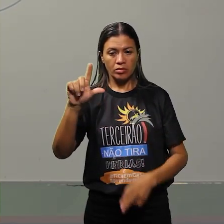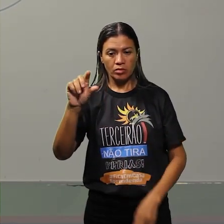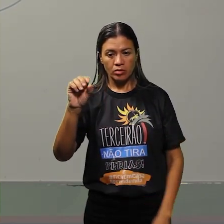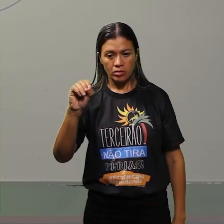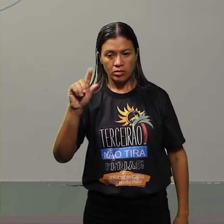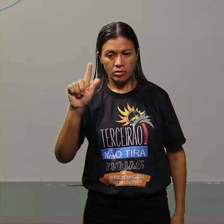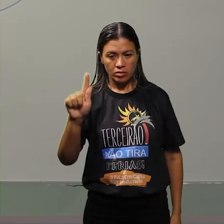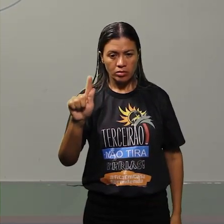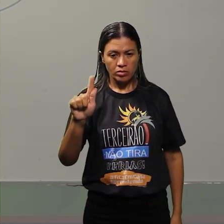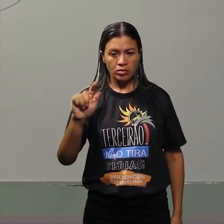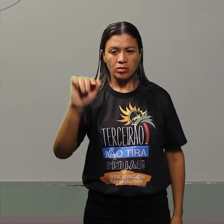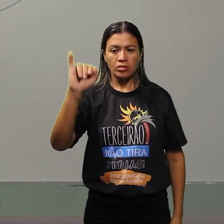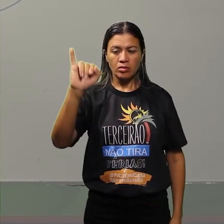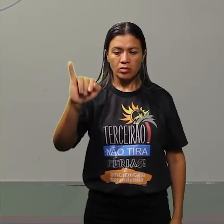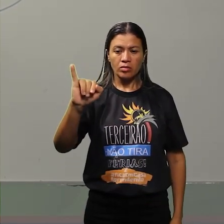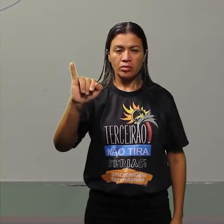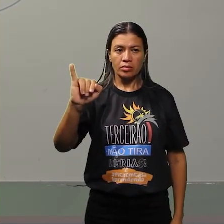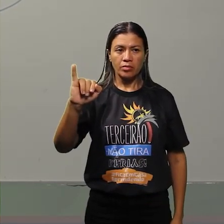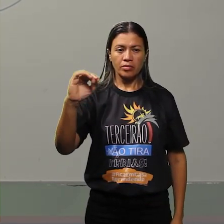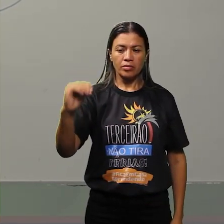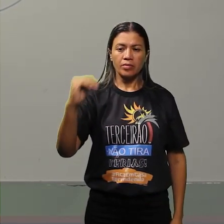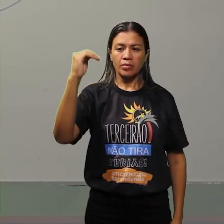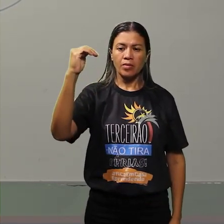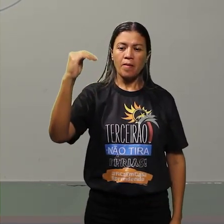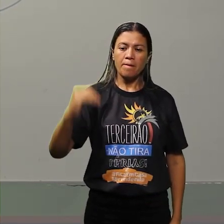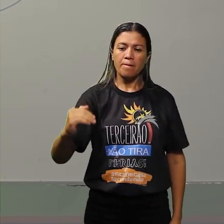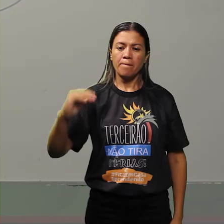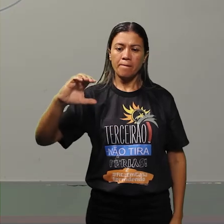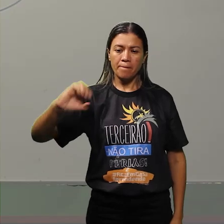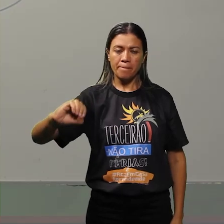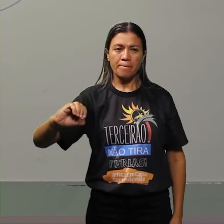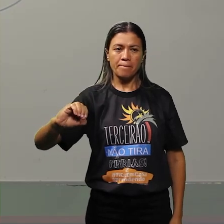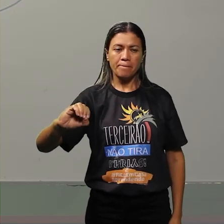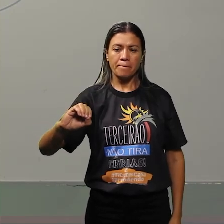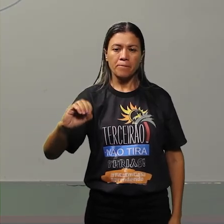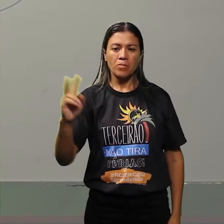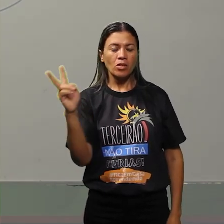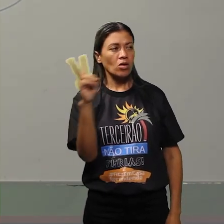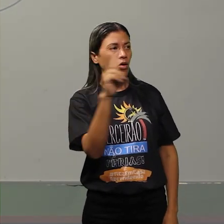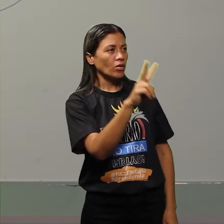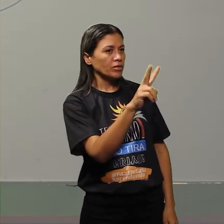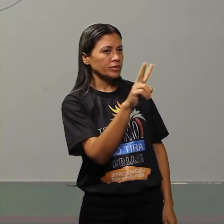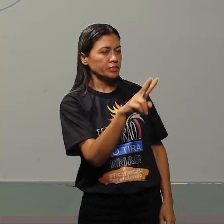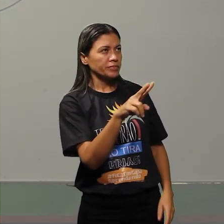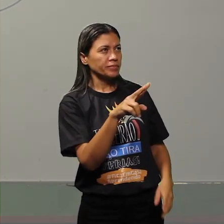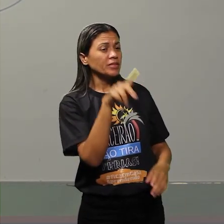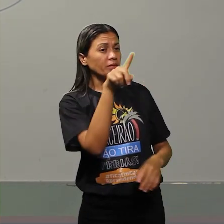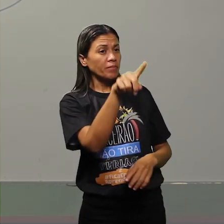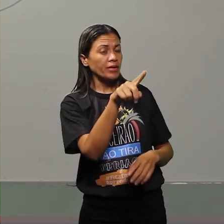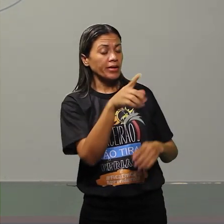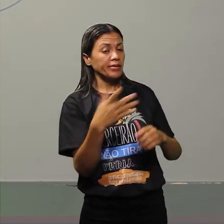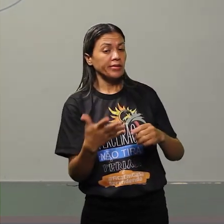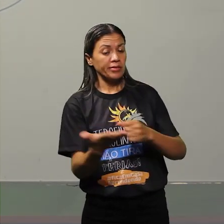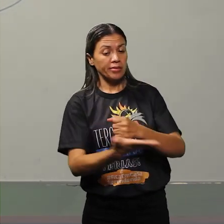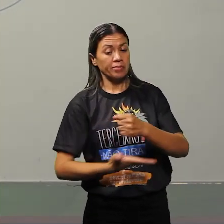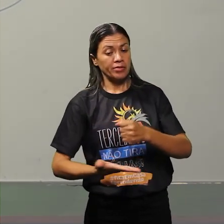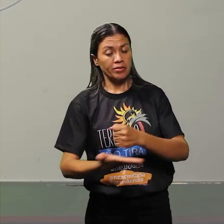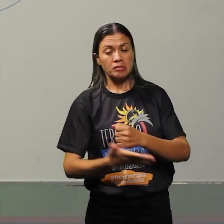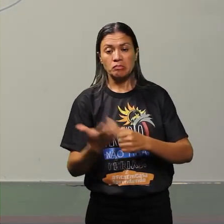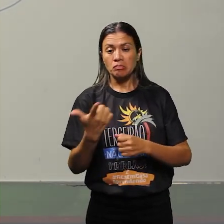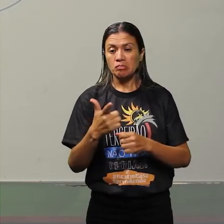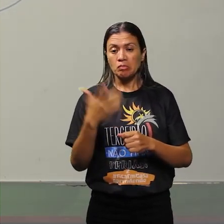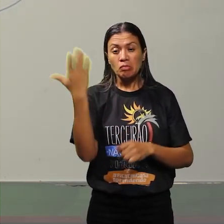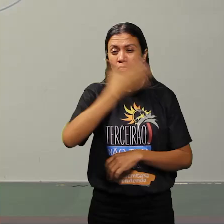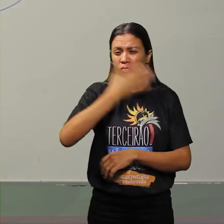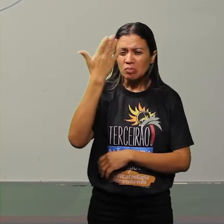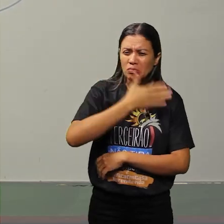log de I sobre I0. Coleguinha, olha para cá, ó. Bem aqui na tua base, ela não está